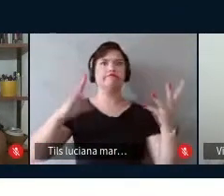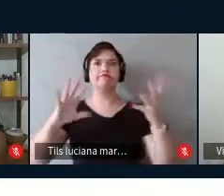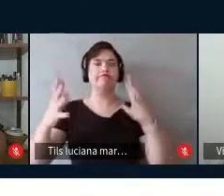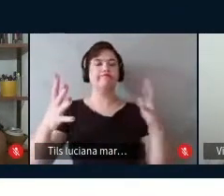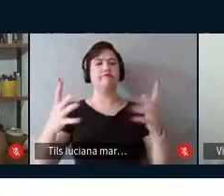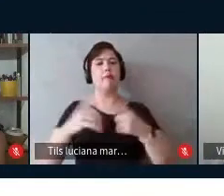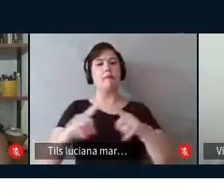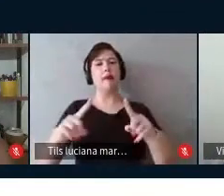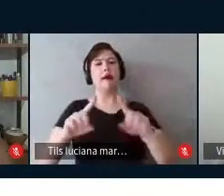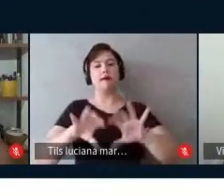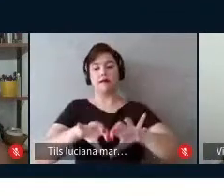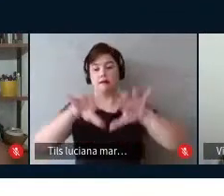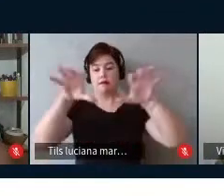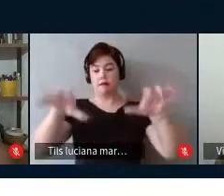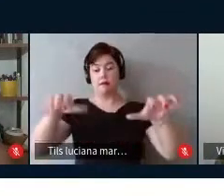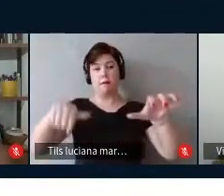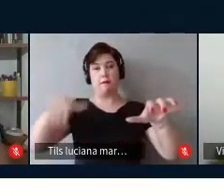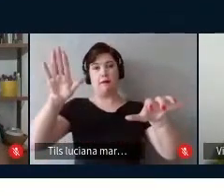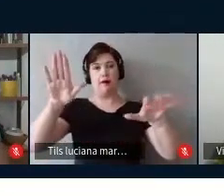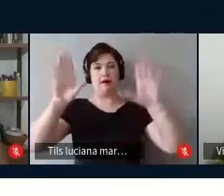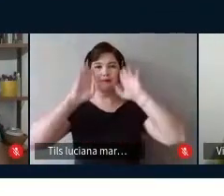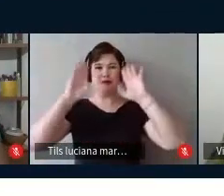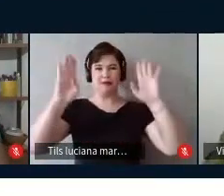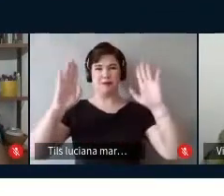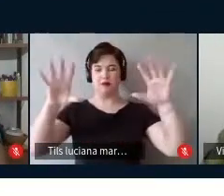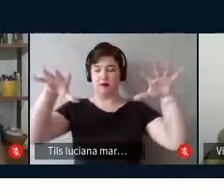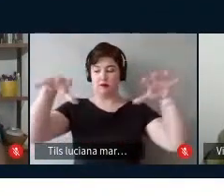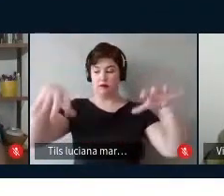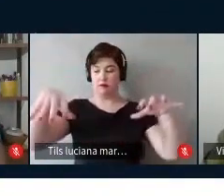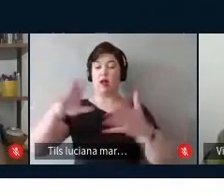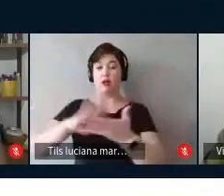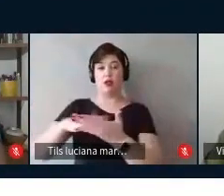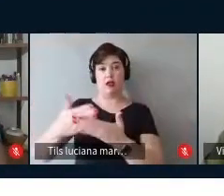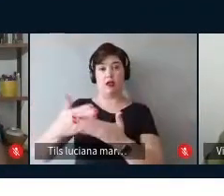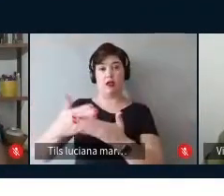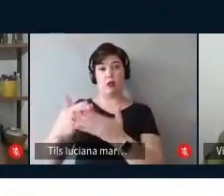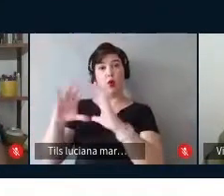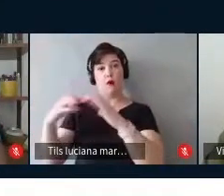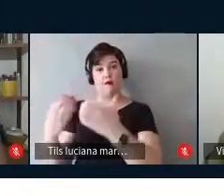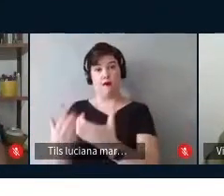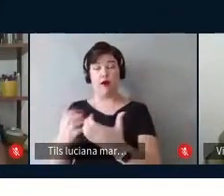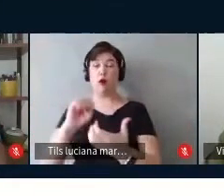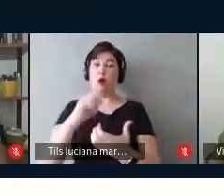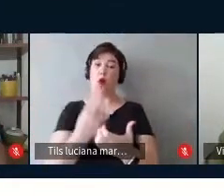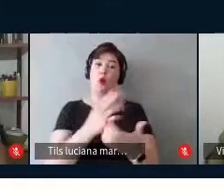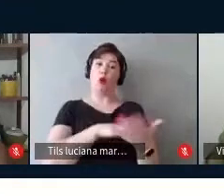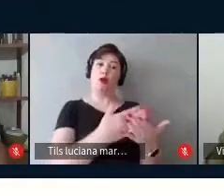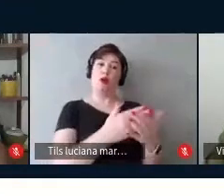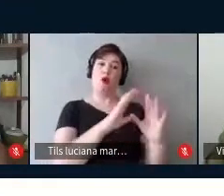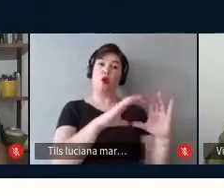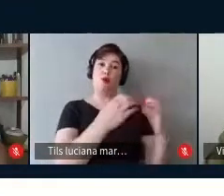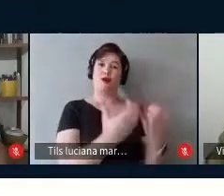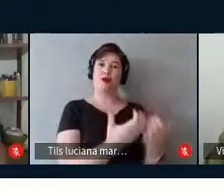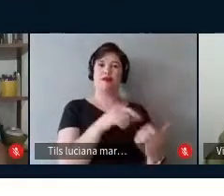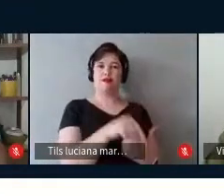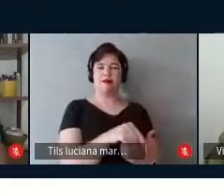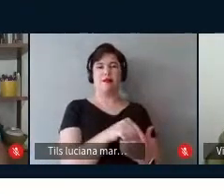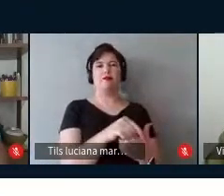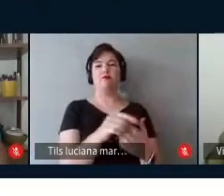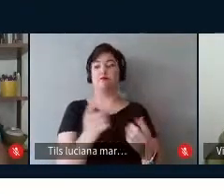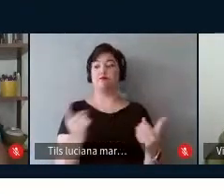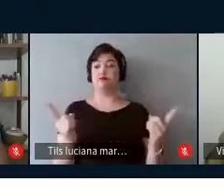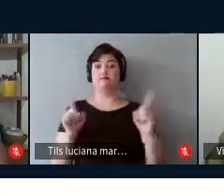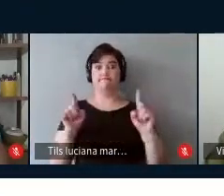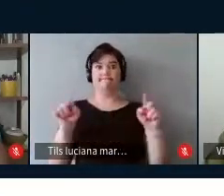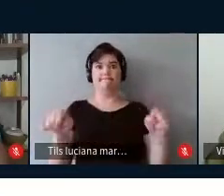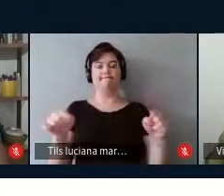definidos em dois conjuntos maiores, que é o intérprete de conferência ou o intérprete comunitário. E a partir daí